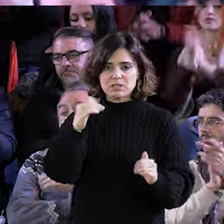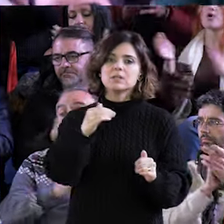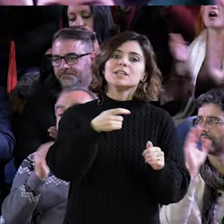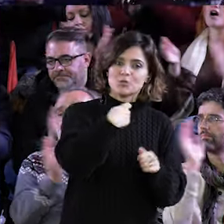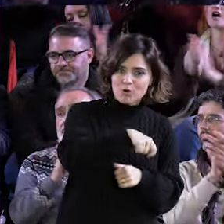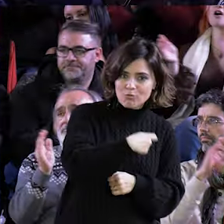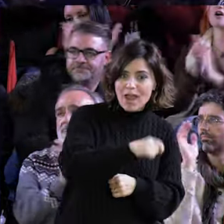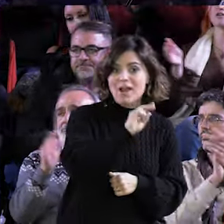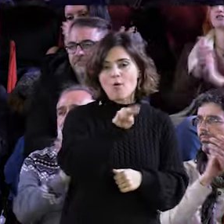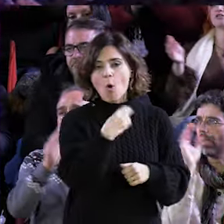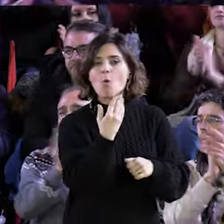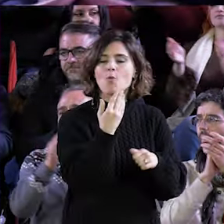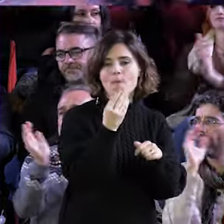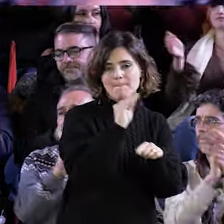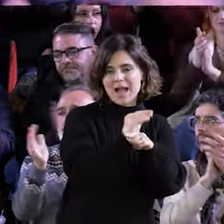baixar.